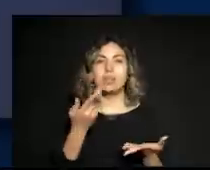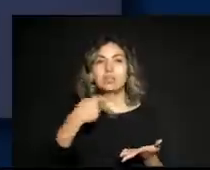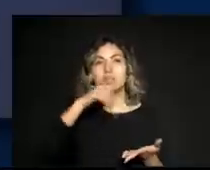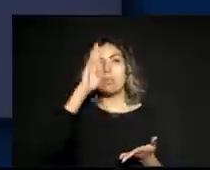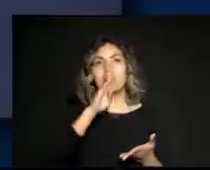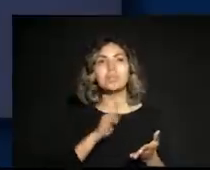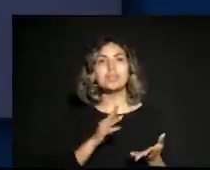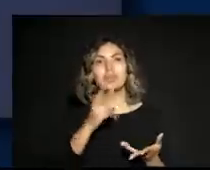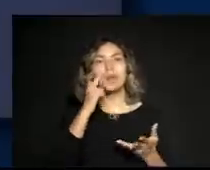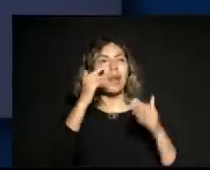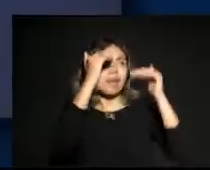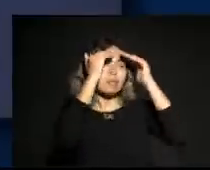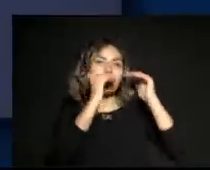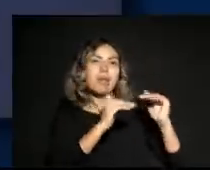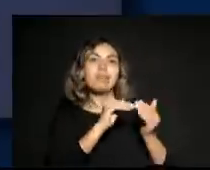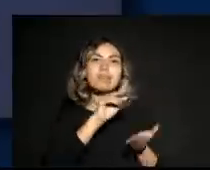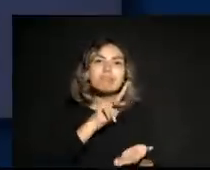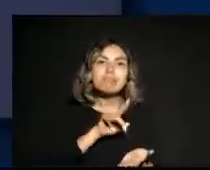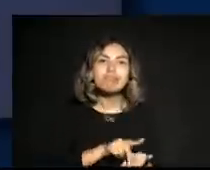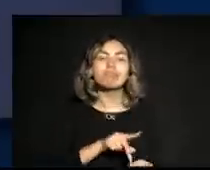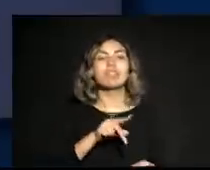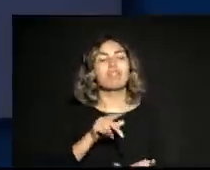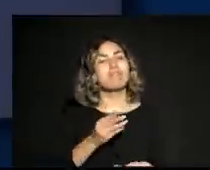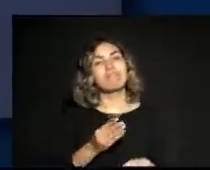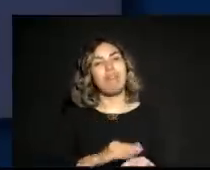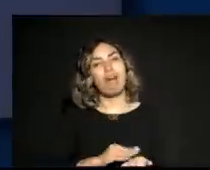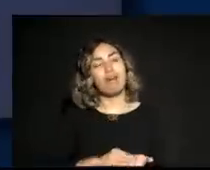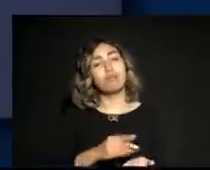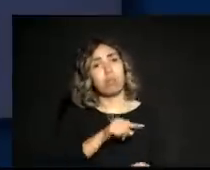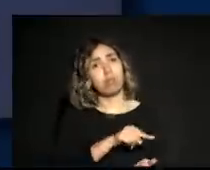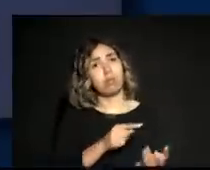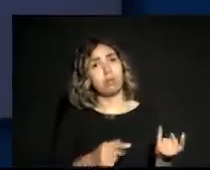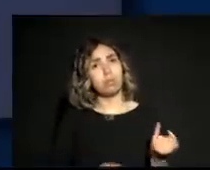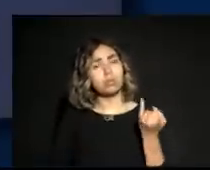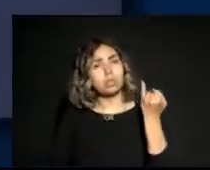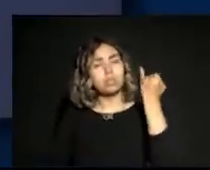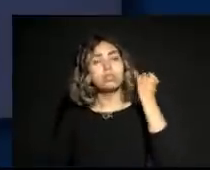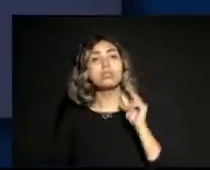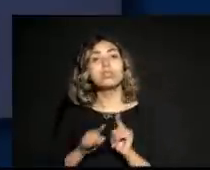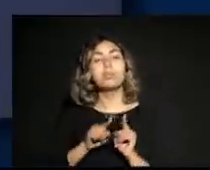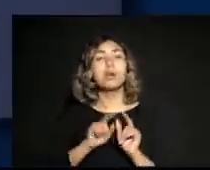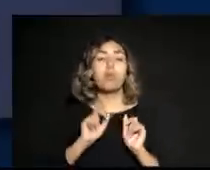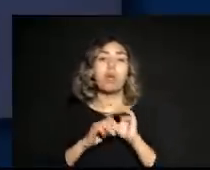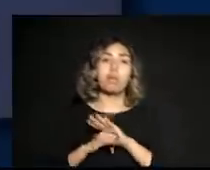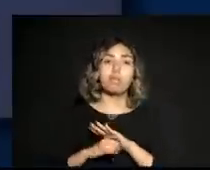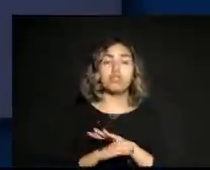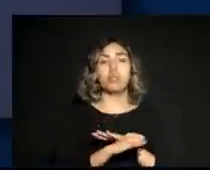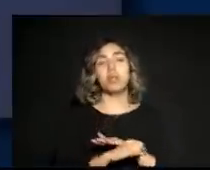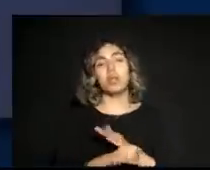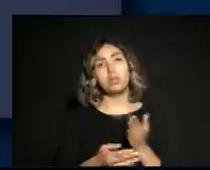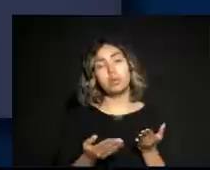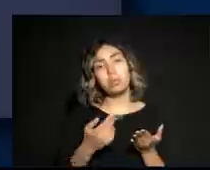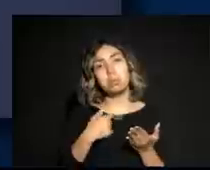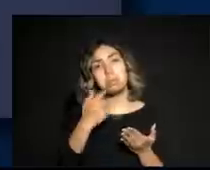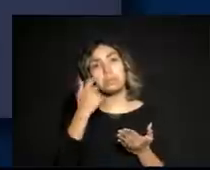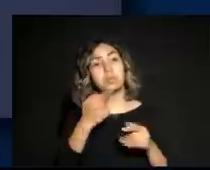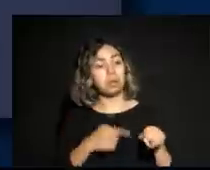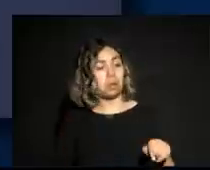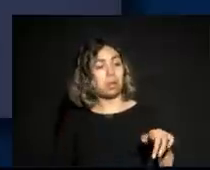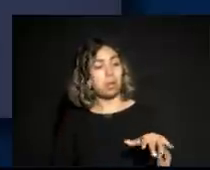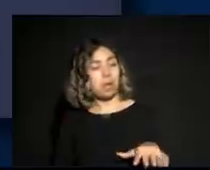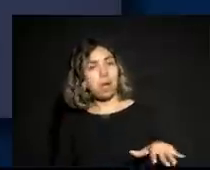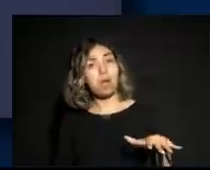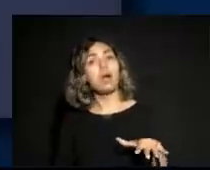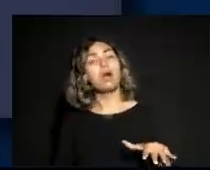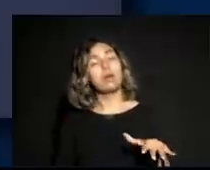ambiental a nível global e eu acho que isso é muito relevante inclusive ligado à questão de investimento eu acho que é outra área que a